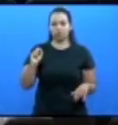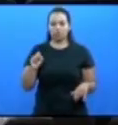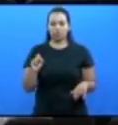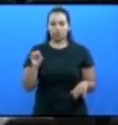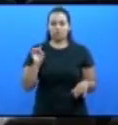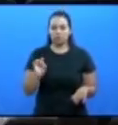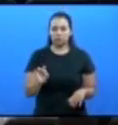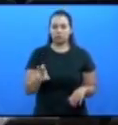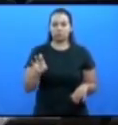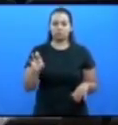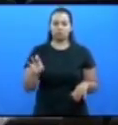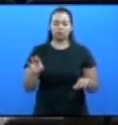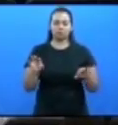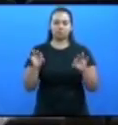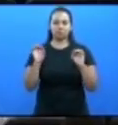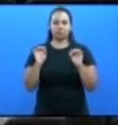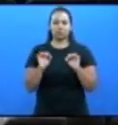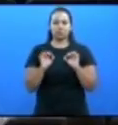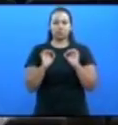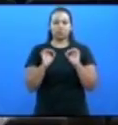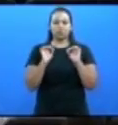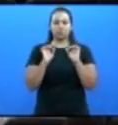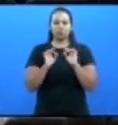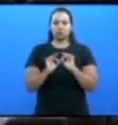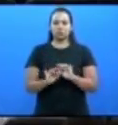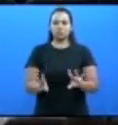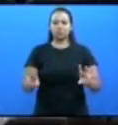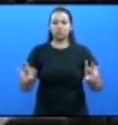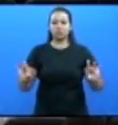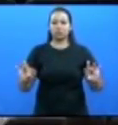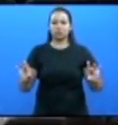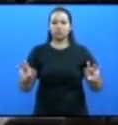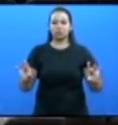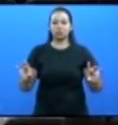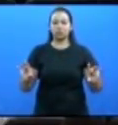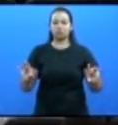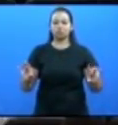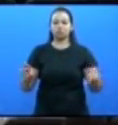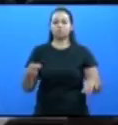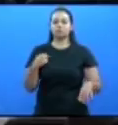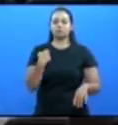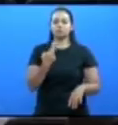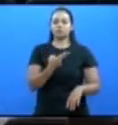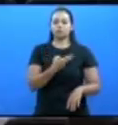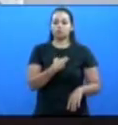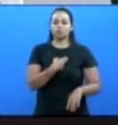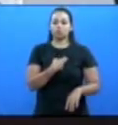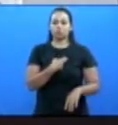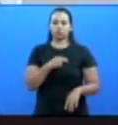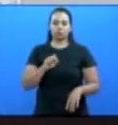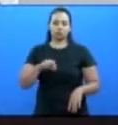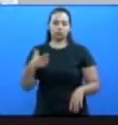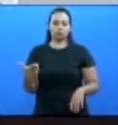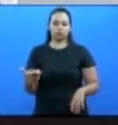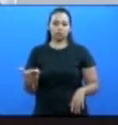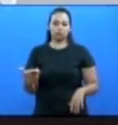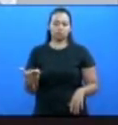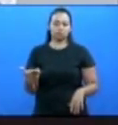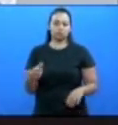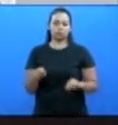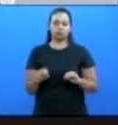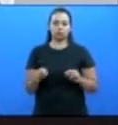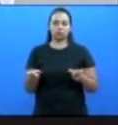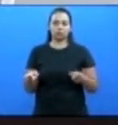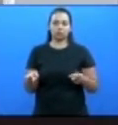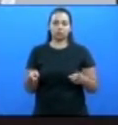destaque em alguma emenda, pedir. Né? Porque, não é verdade? Então, aí seria uma outra forma. Então, eu vou colocar em